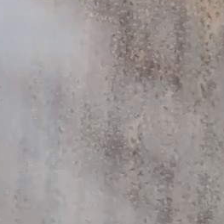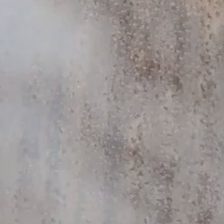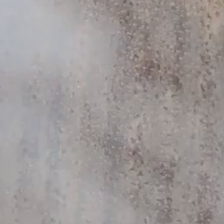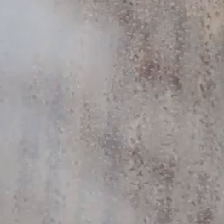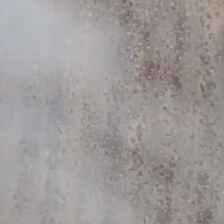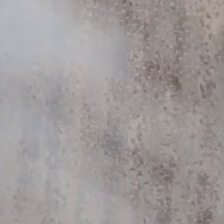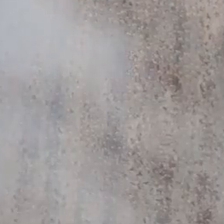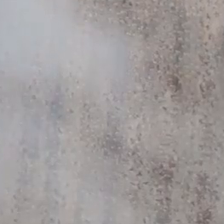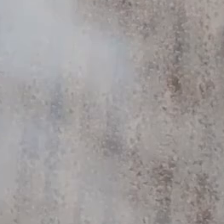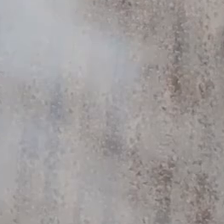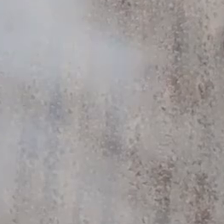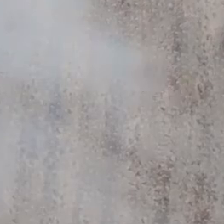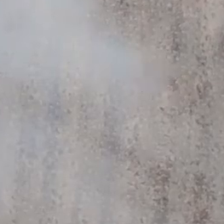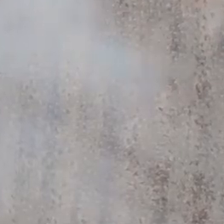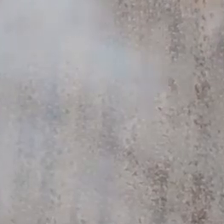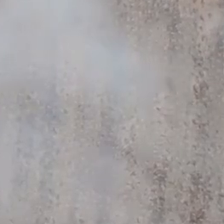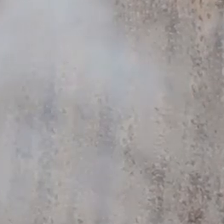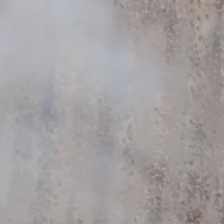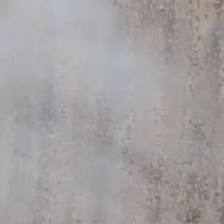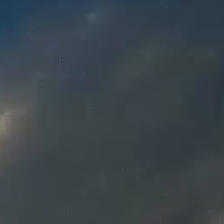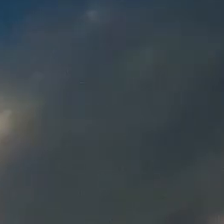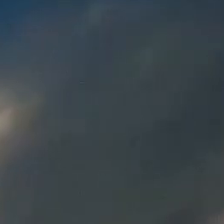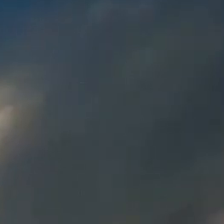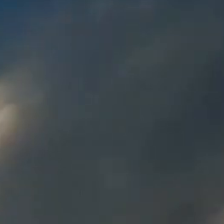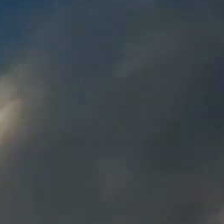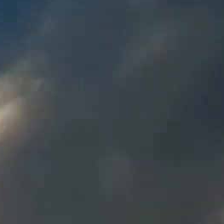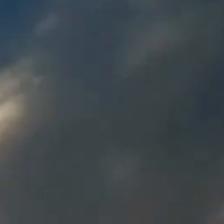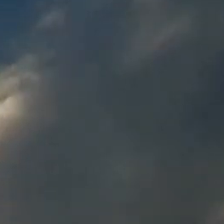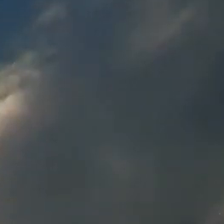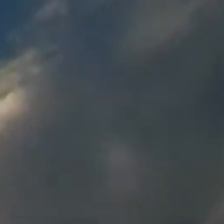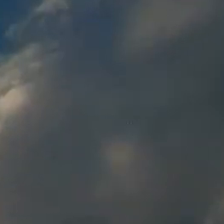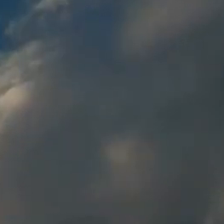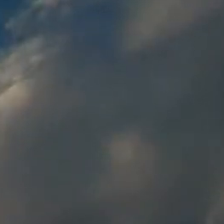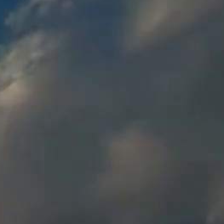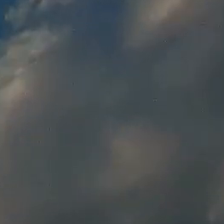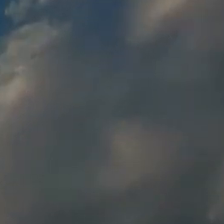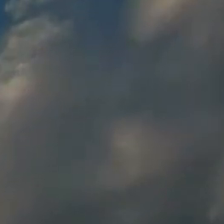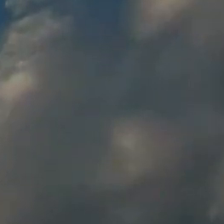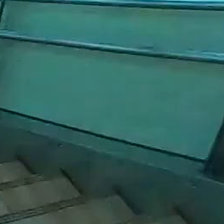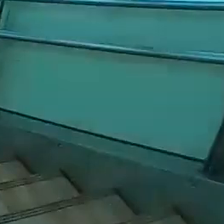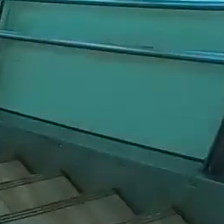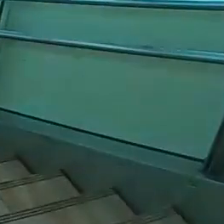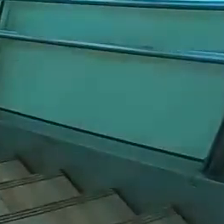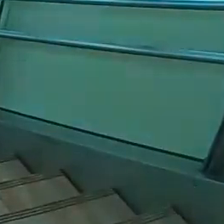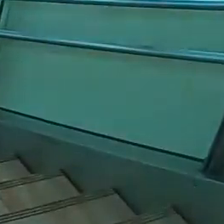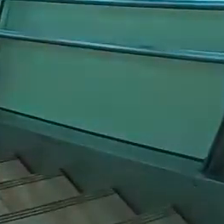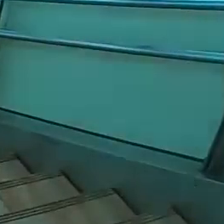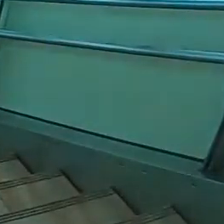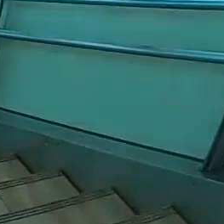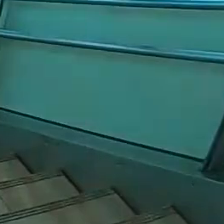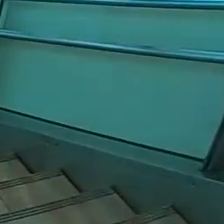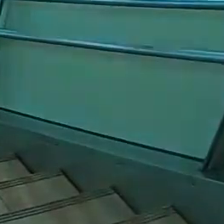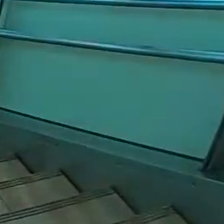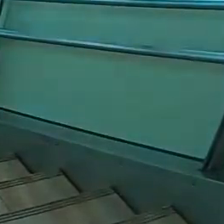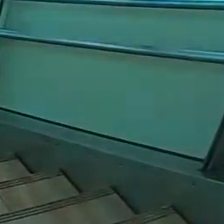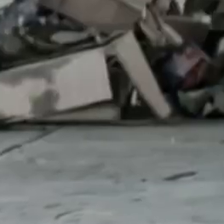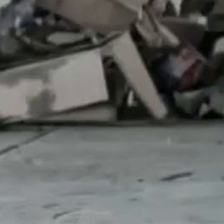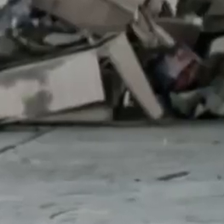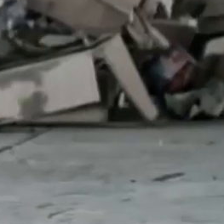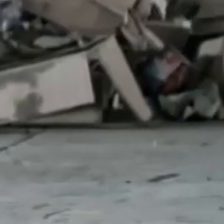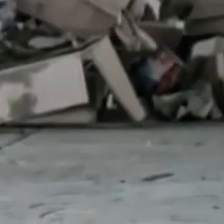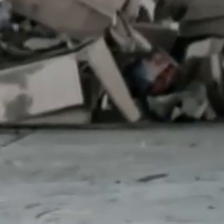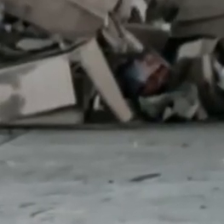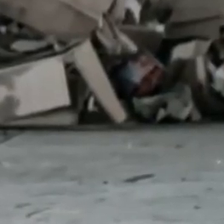maior intensidade em razão da poluição do ar resultante das práticas humanas. As ações do ser humano no meio